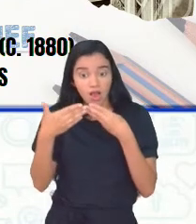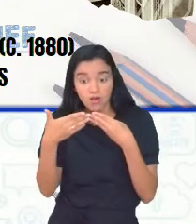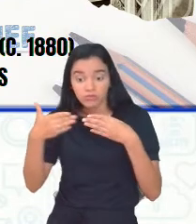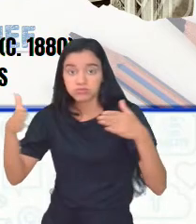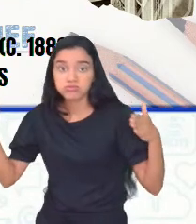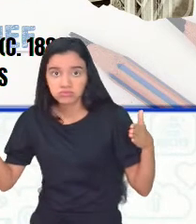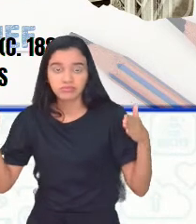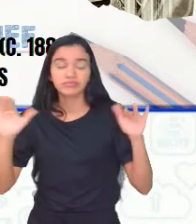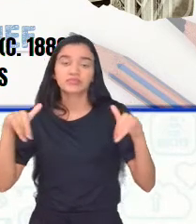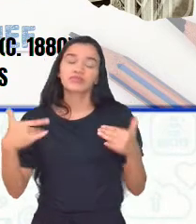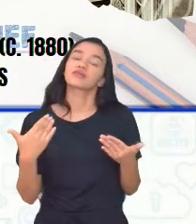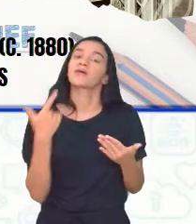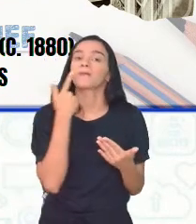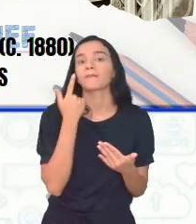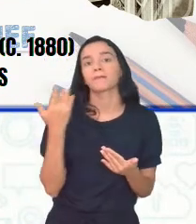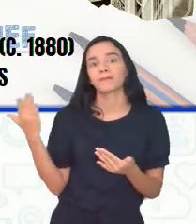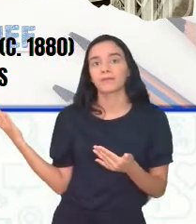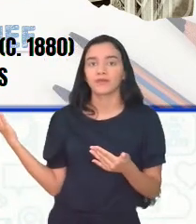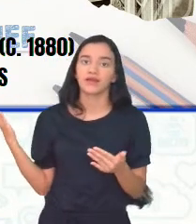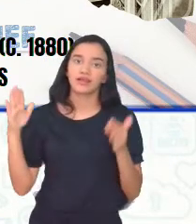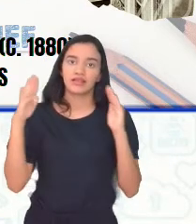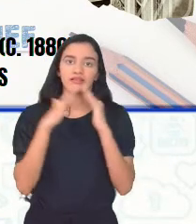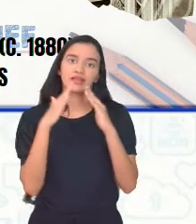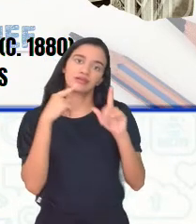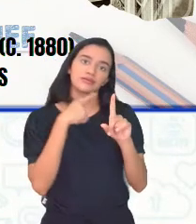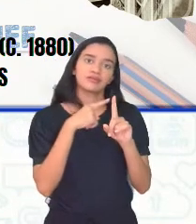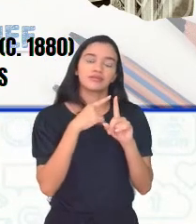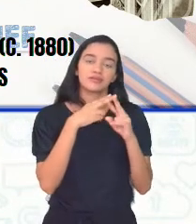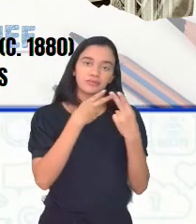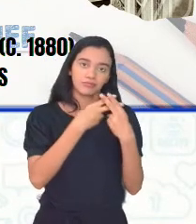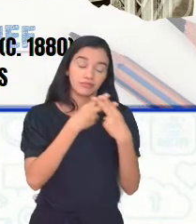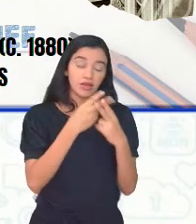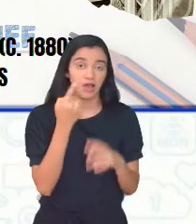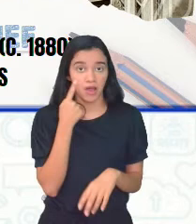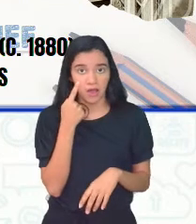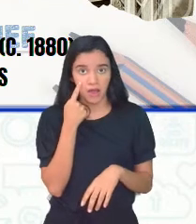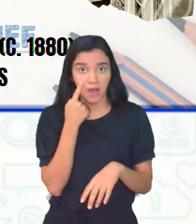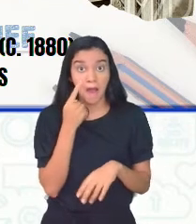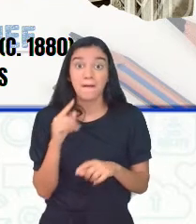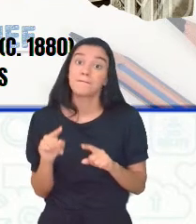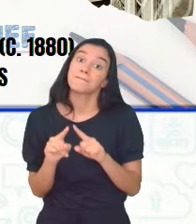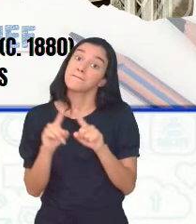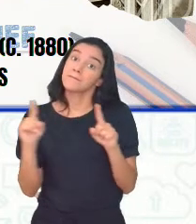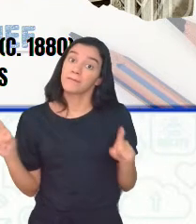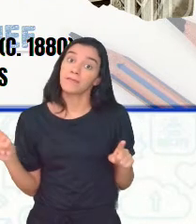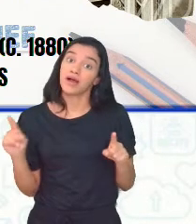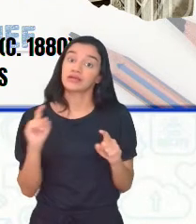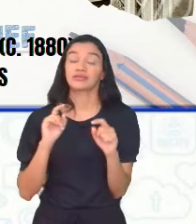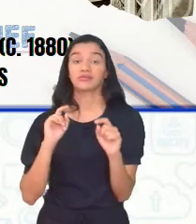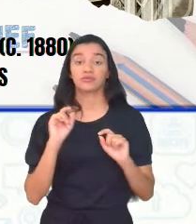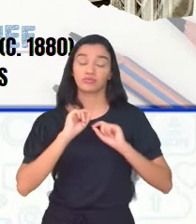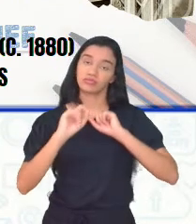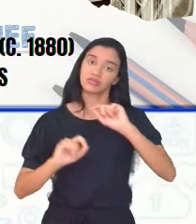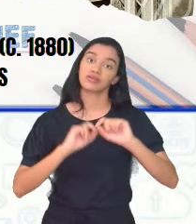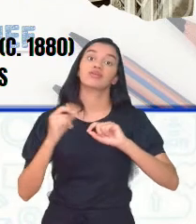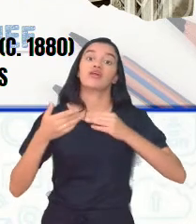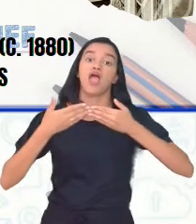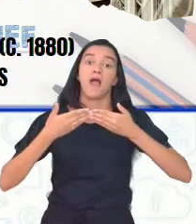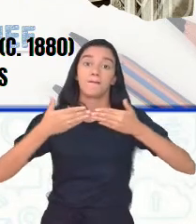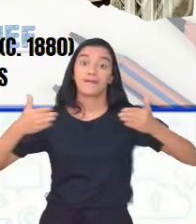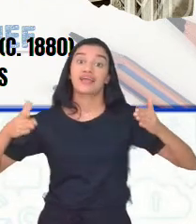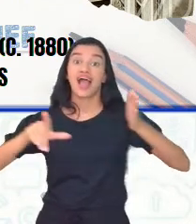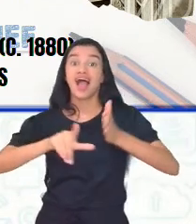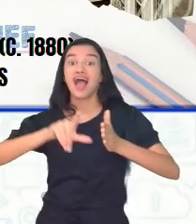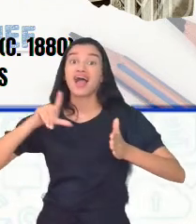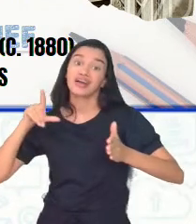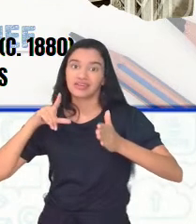inauguração, né, inauguração da casa de detenção. Vejam, porém, a questão é que é o seguinte, ela foi inaugurada antes